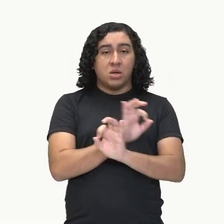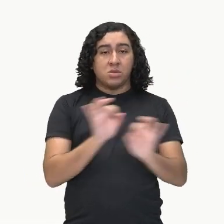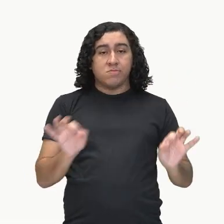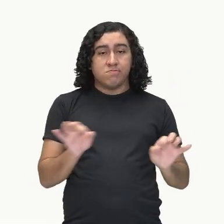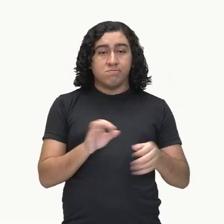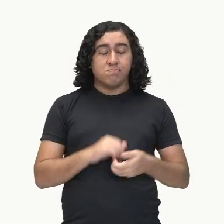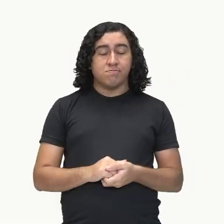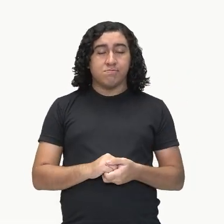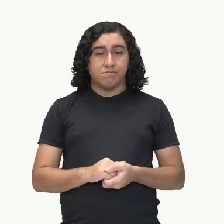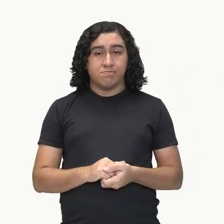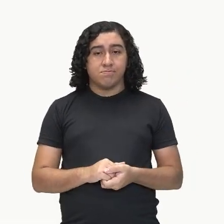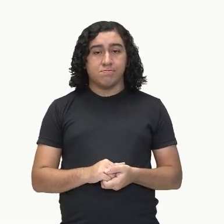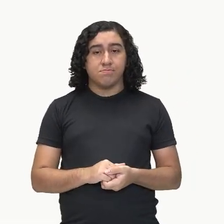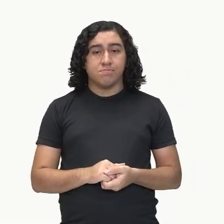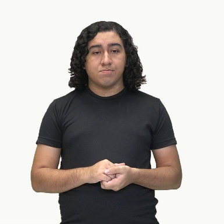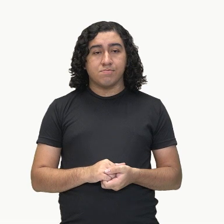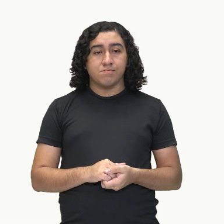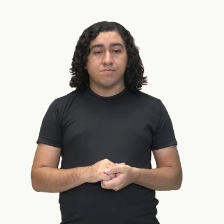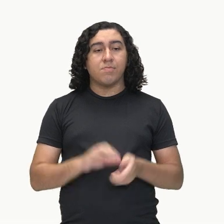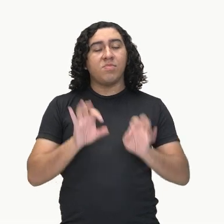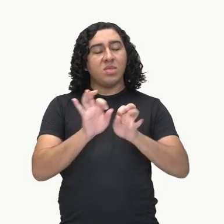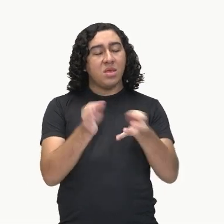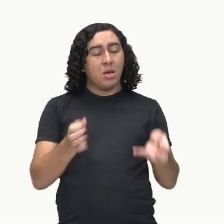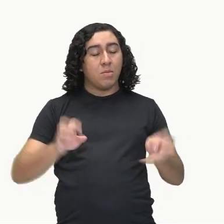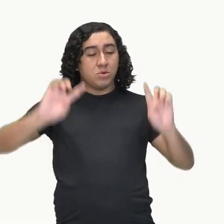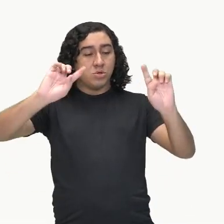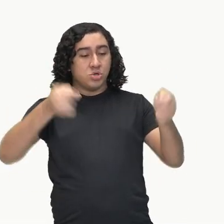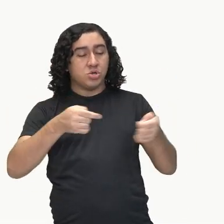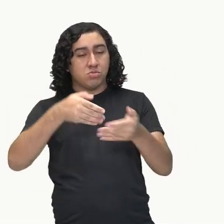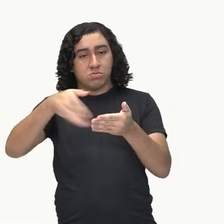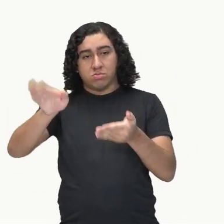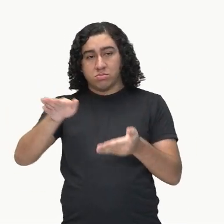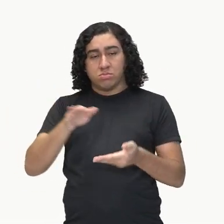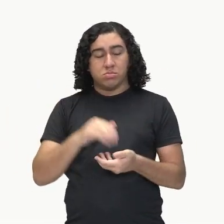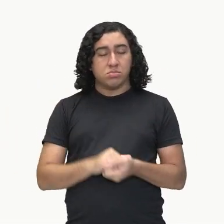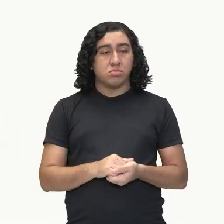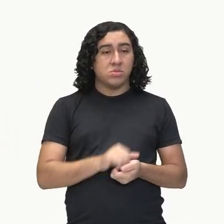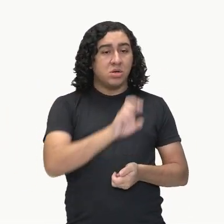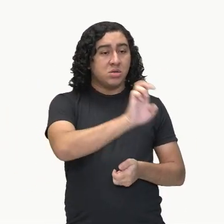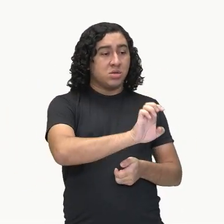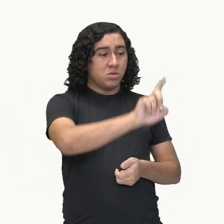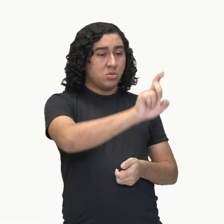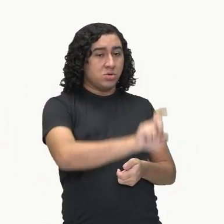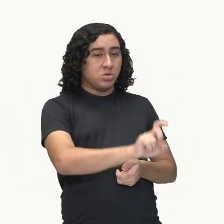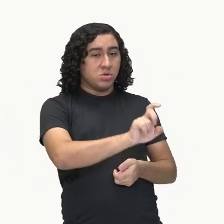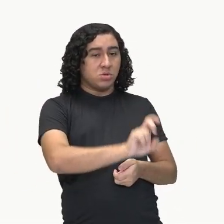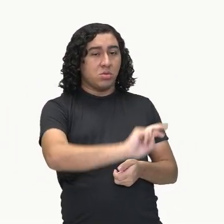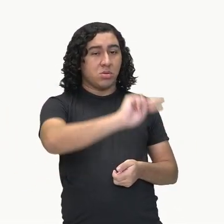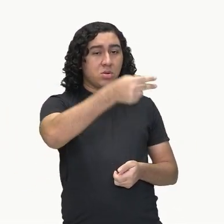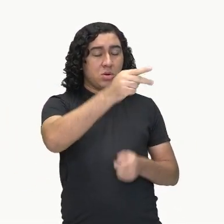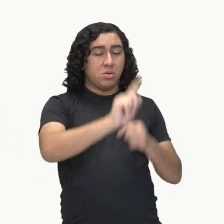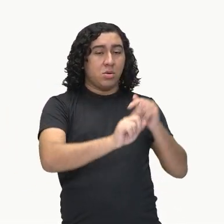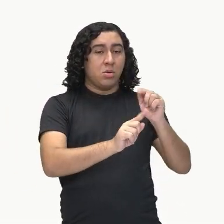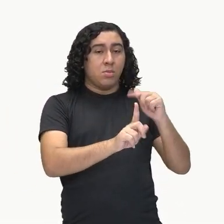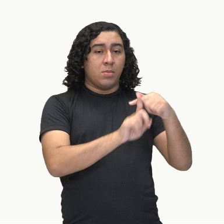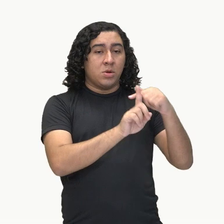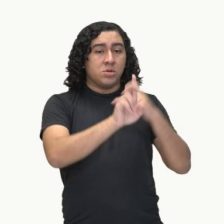Então, nós vamos retirar o parêntese desse polinômio sem efetuar a mudança